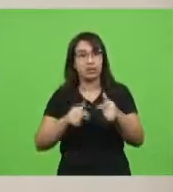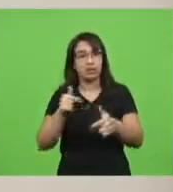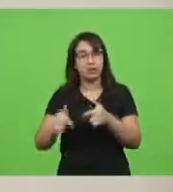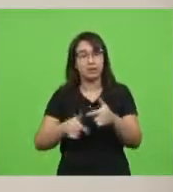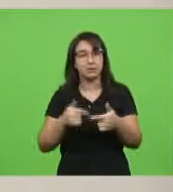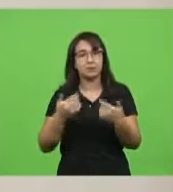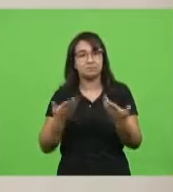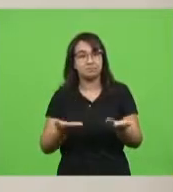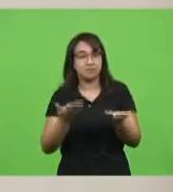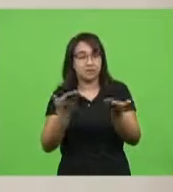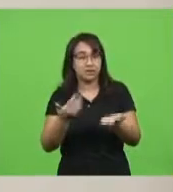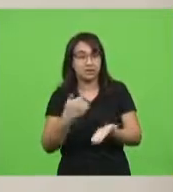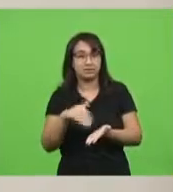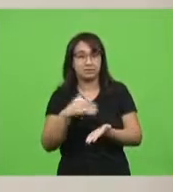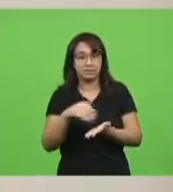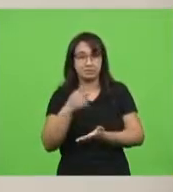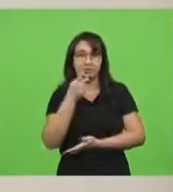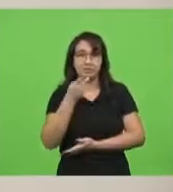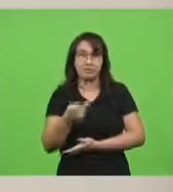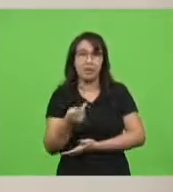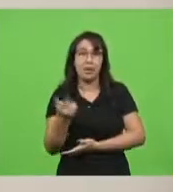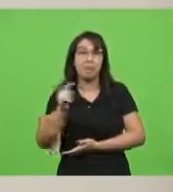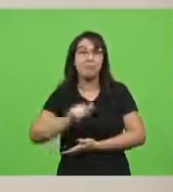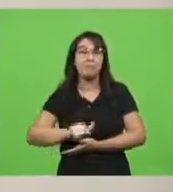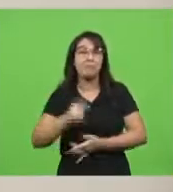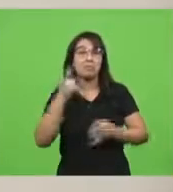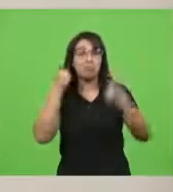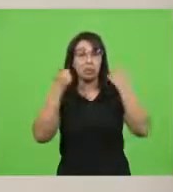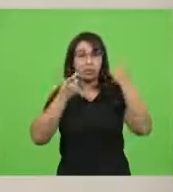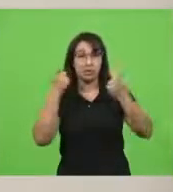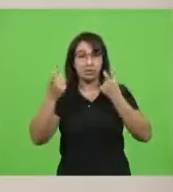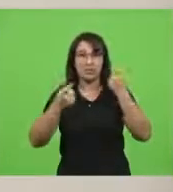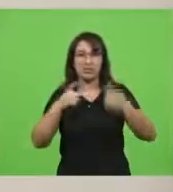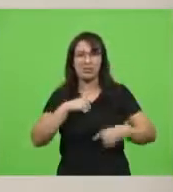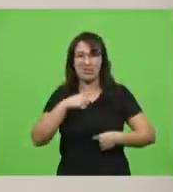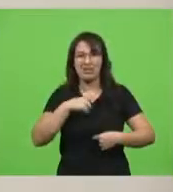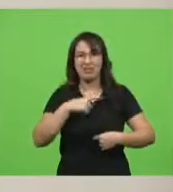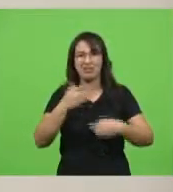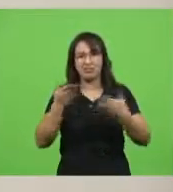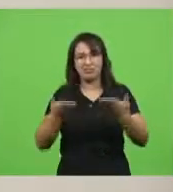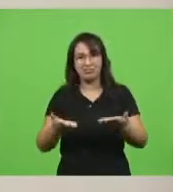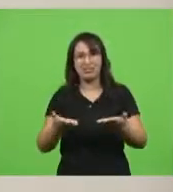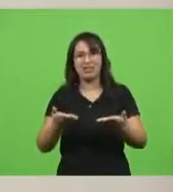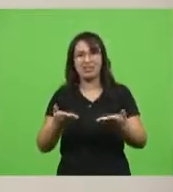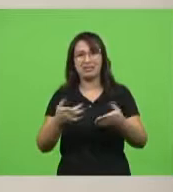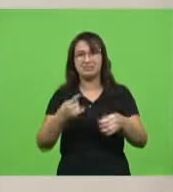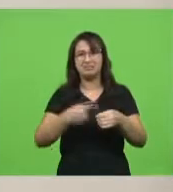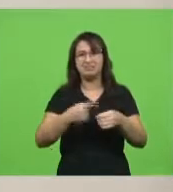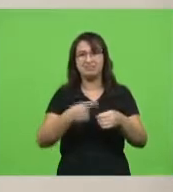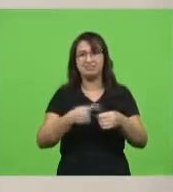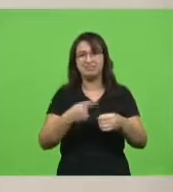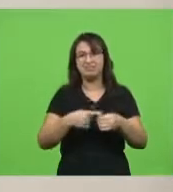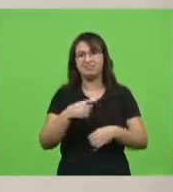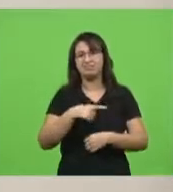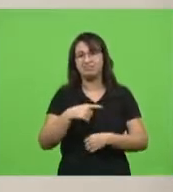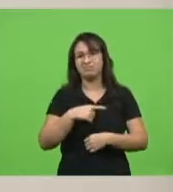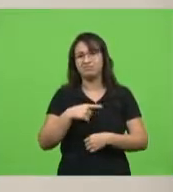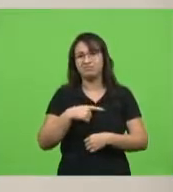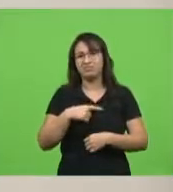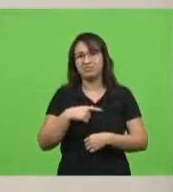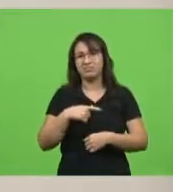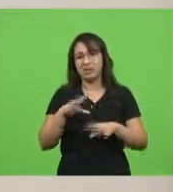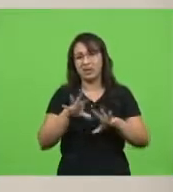secretário e a grande preocupação que eu tenho com o município de São Cristóvão. Ali realmente preocupa todos